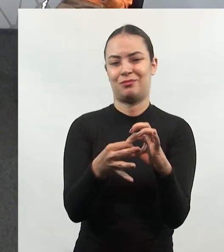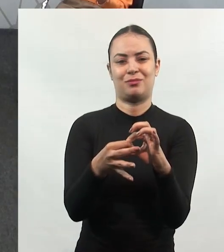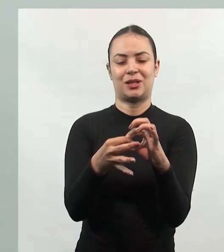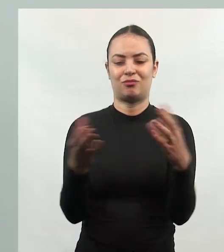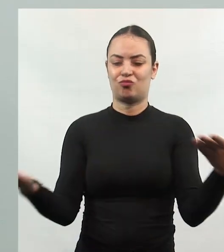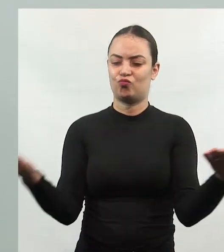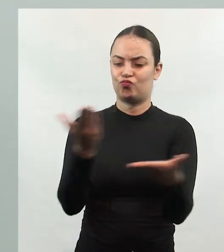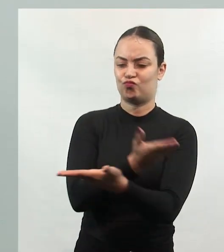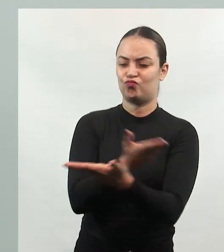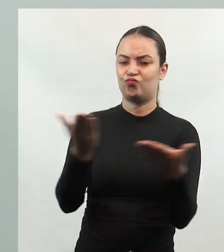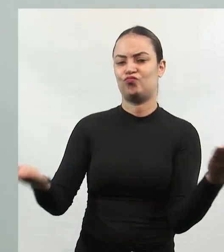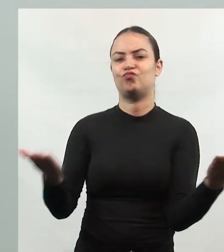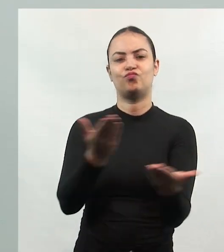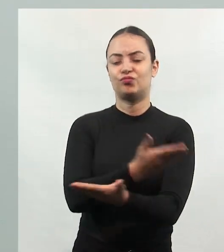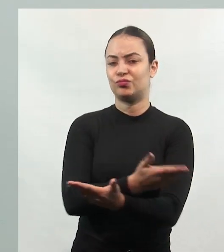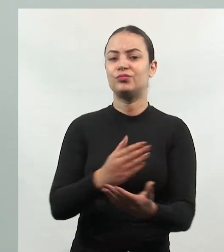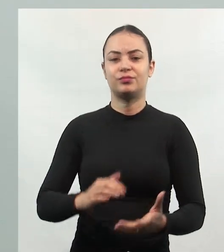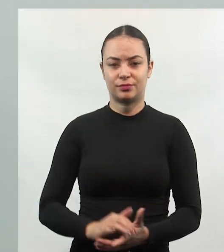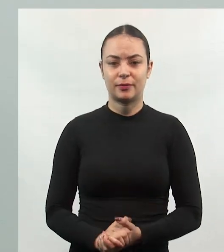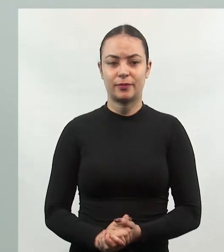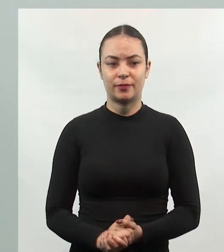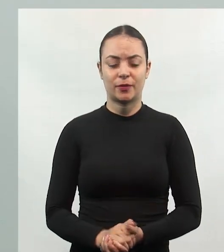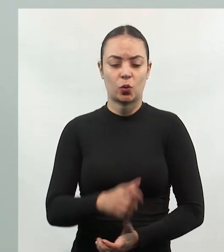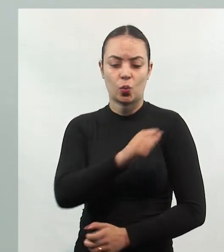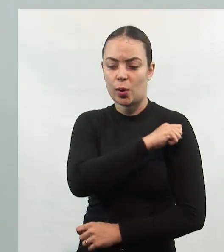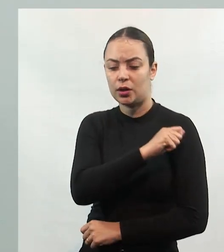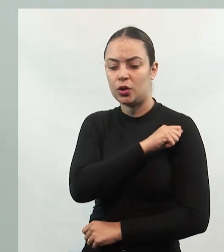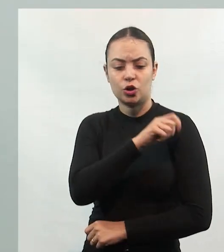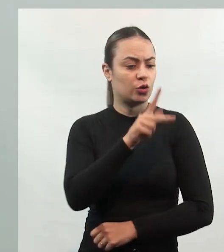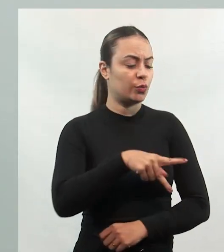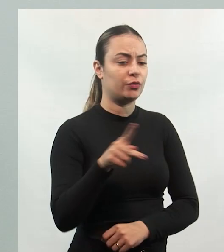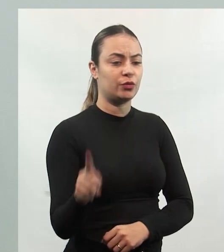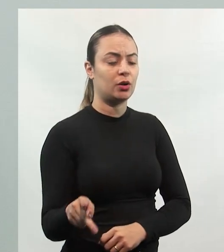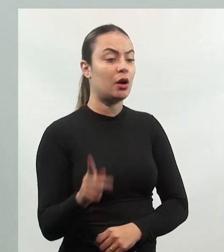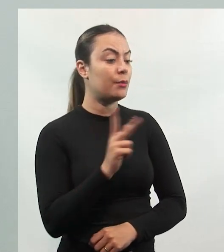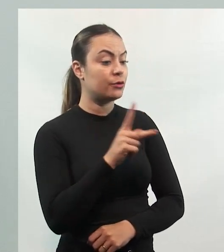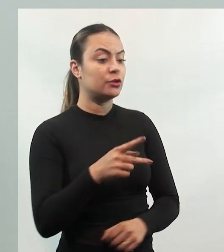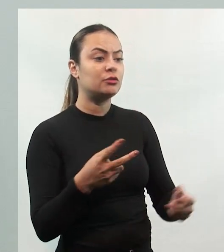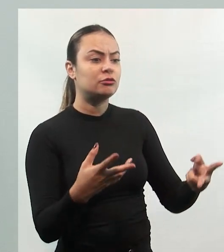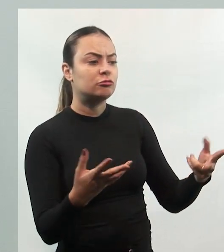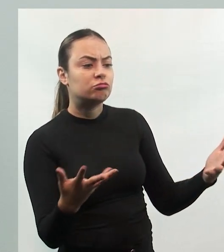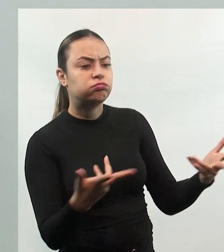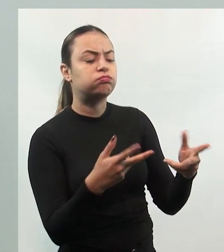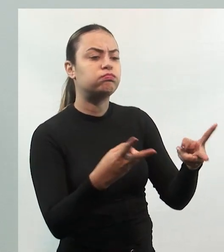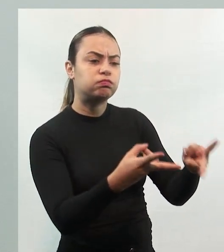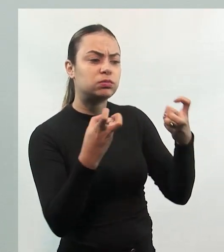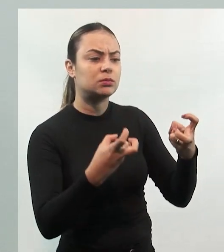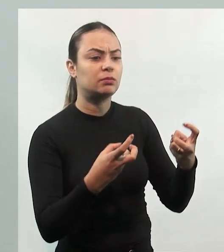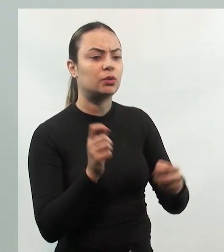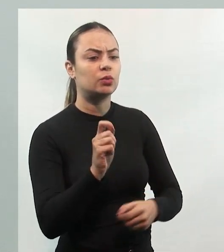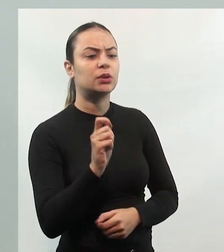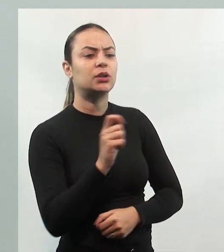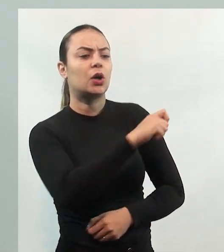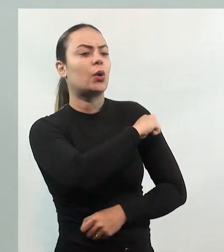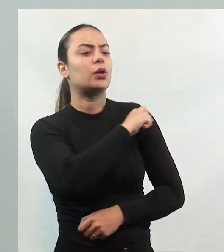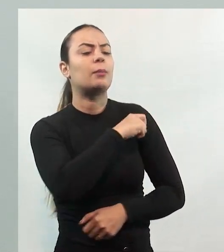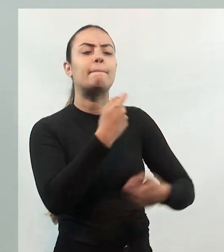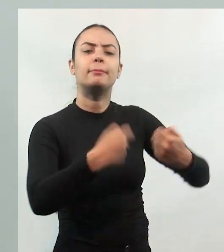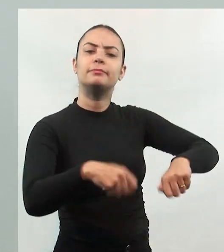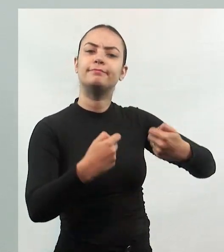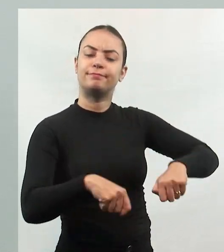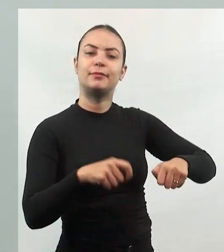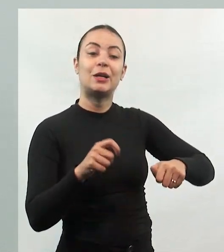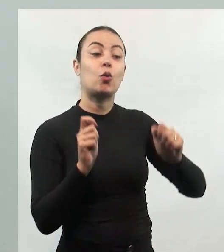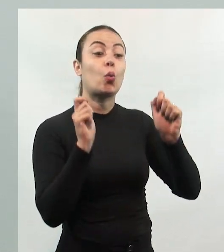reflita sobre isso nos nossos cursos de licenciatura, né? Como está a formação de professores? A gente sabe que os desafios também dos